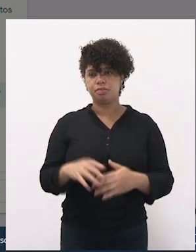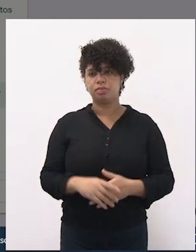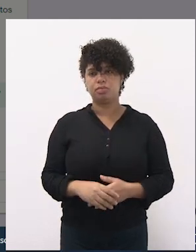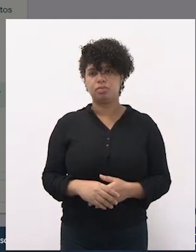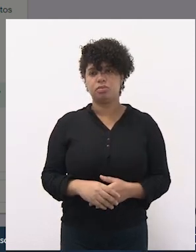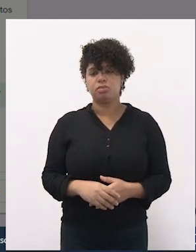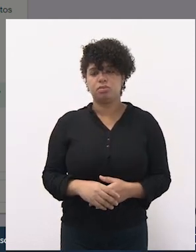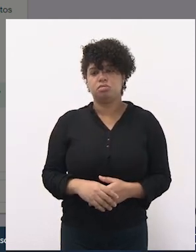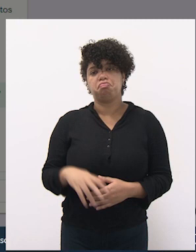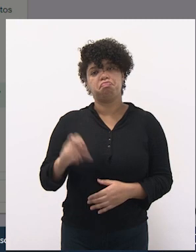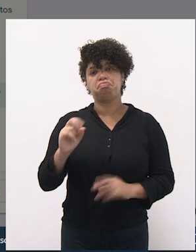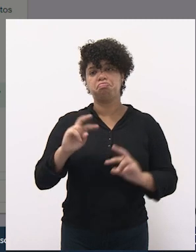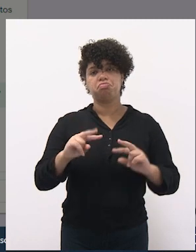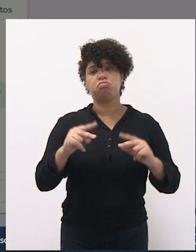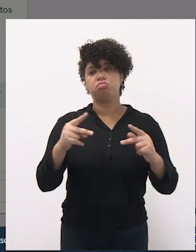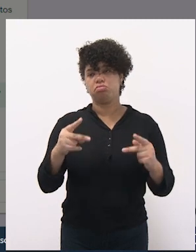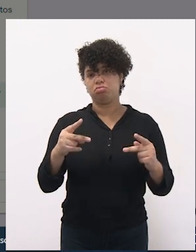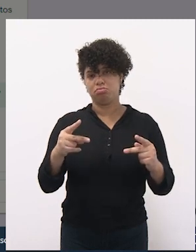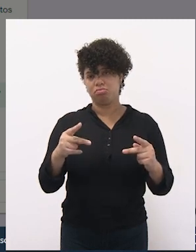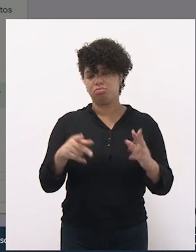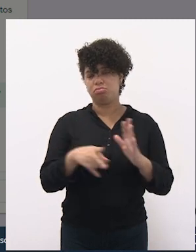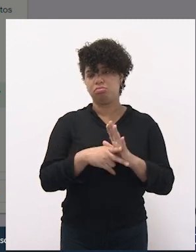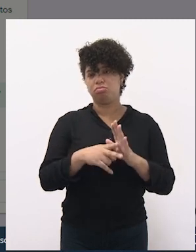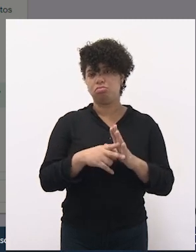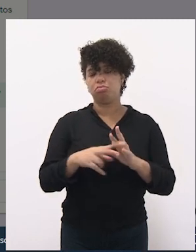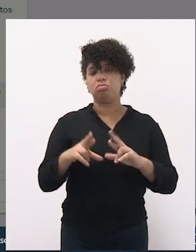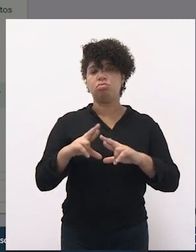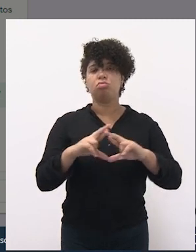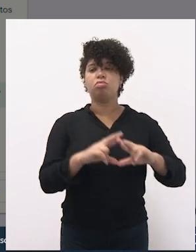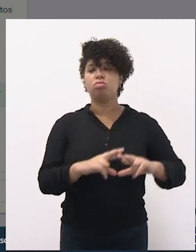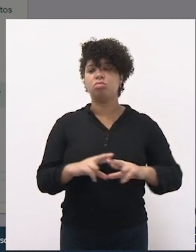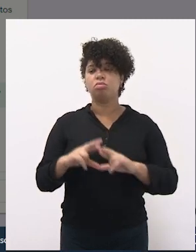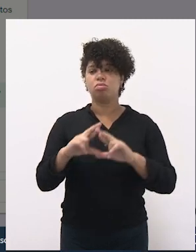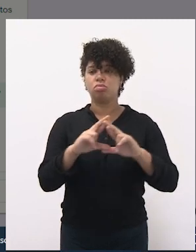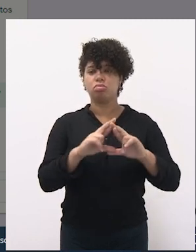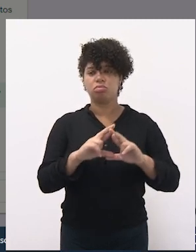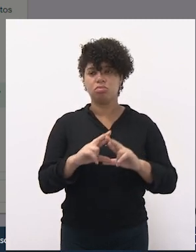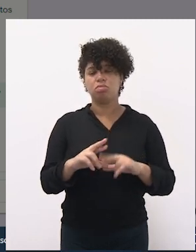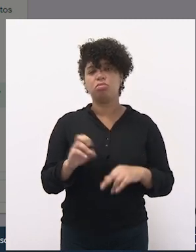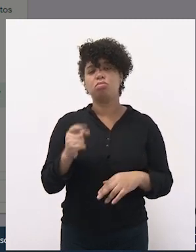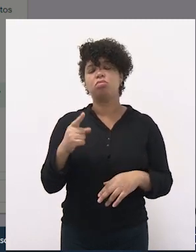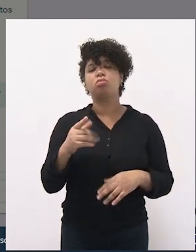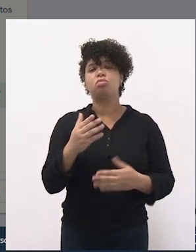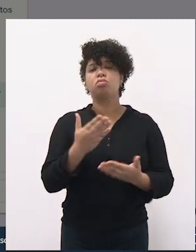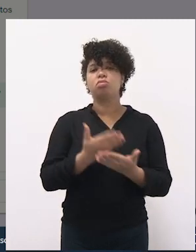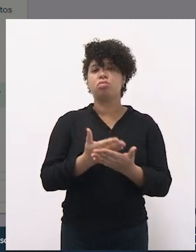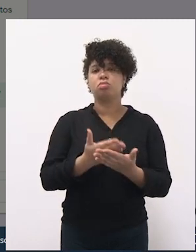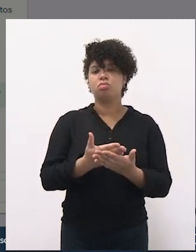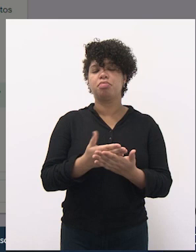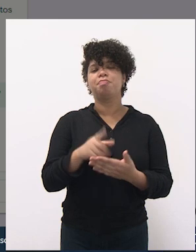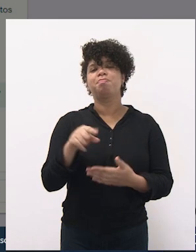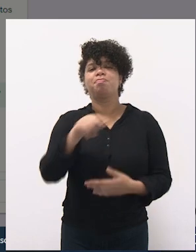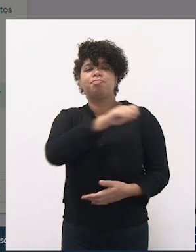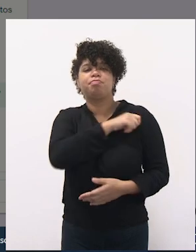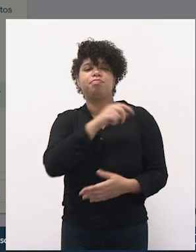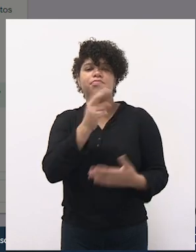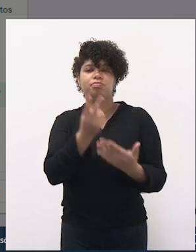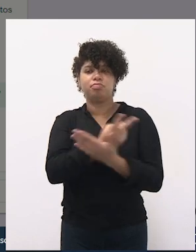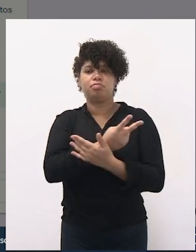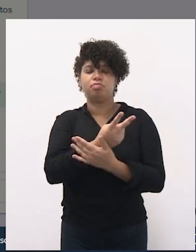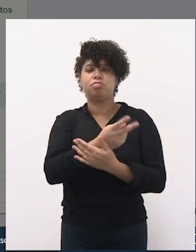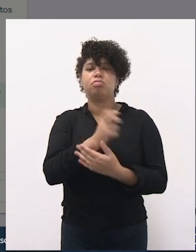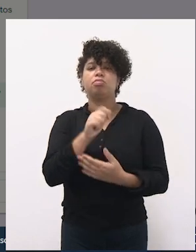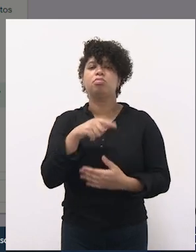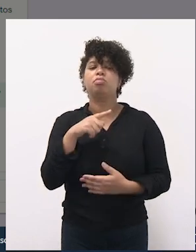um link, talvez, do Drive. Você deu uma aula, enviou para os alunos e o aluno errou a questão. Você